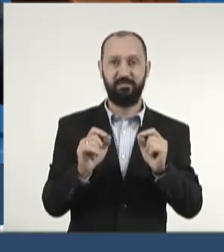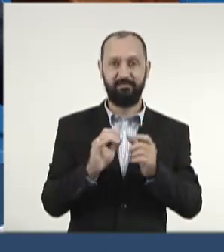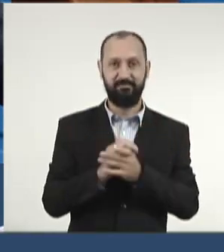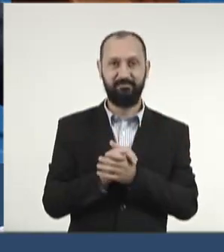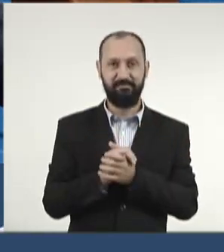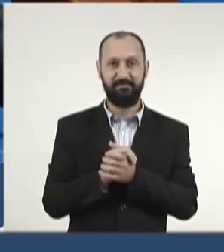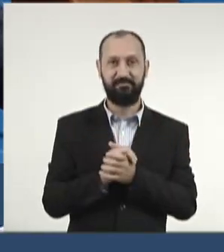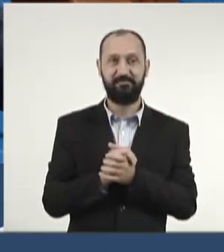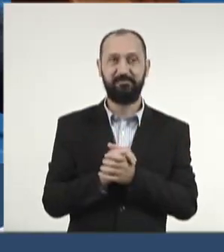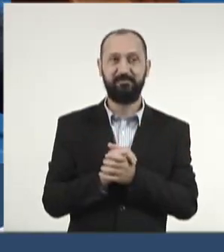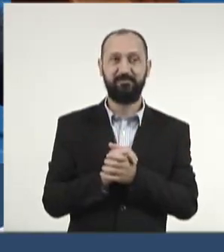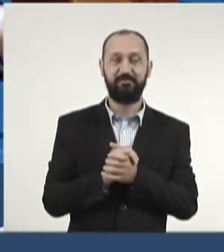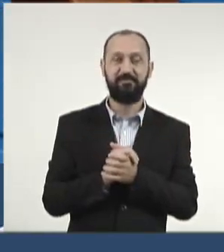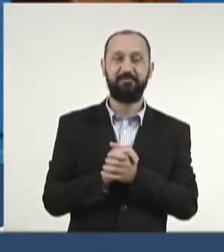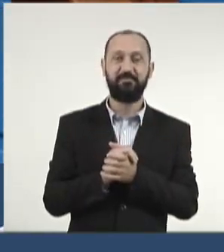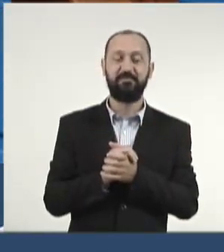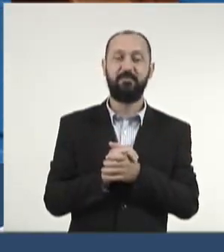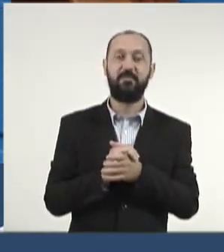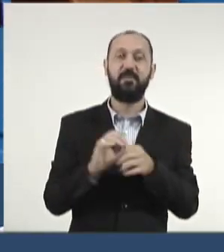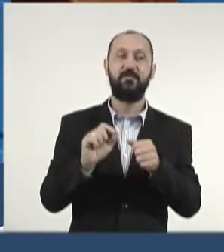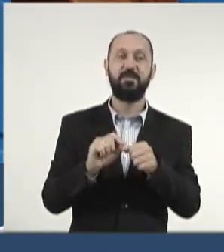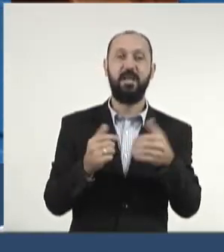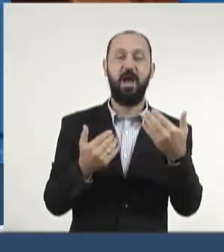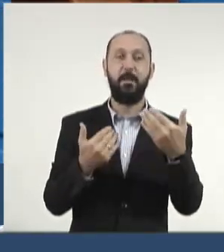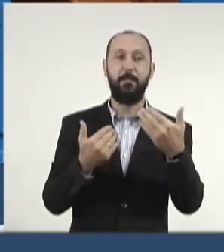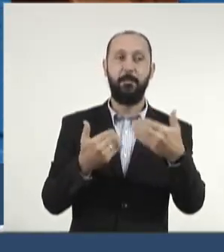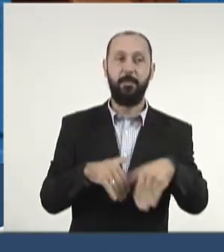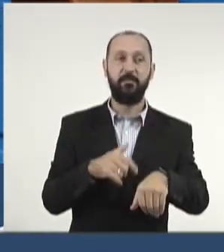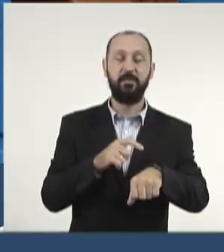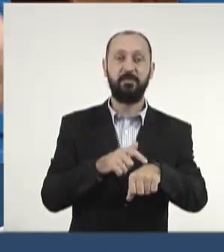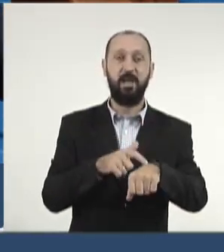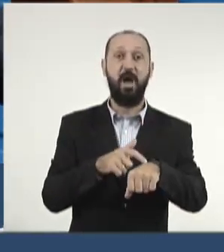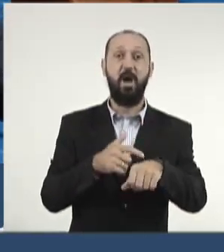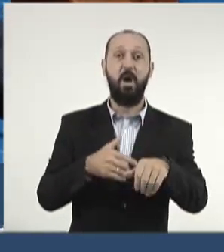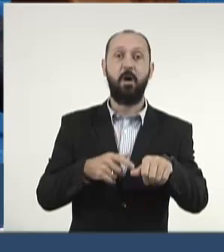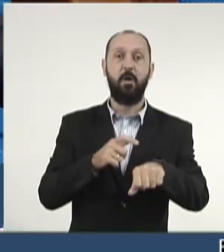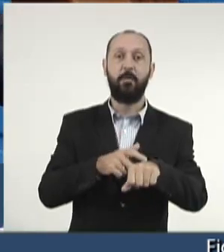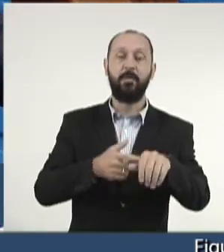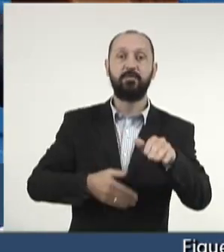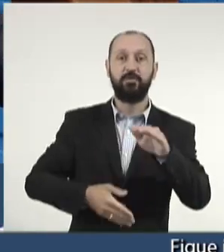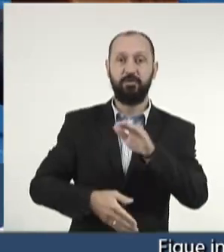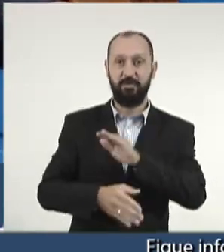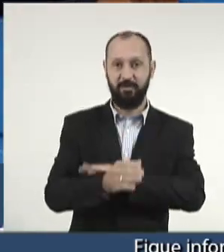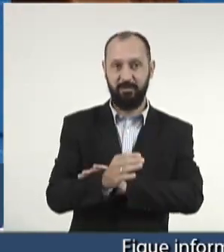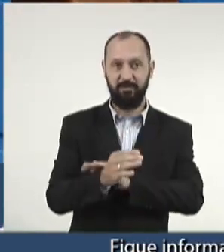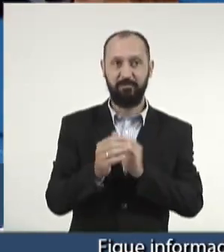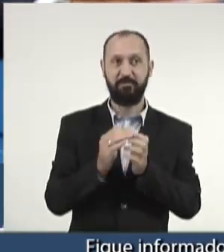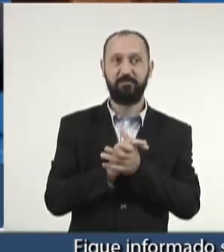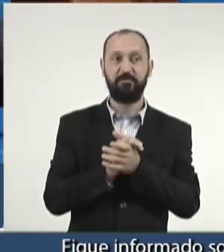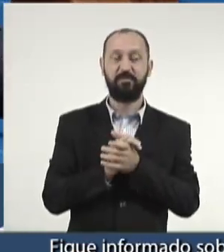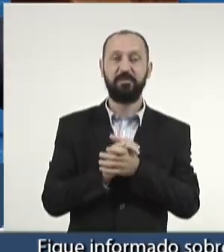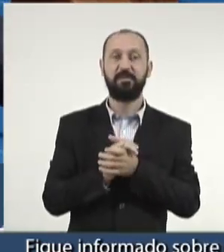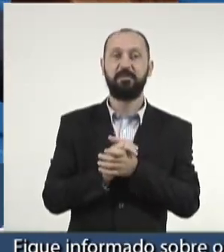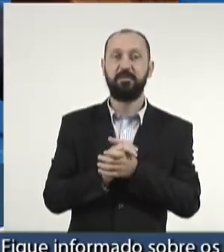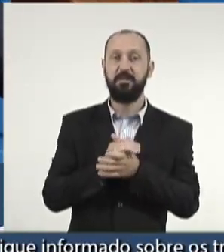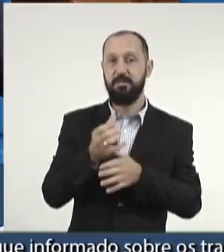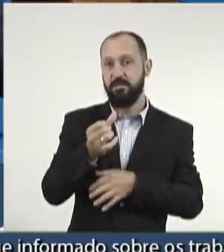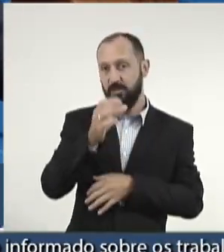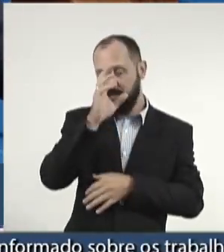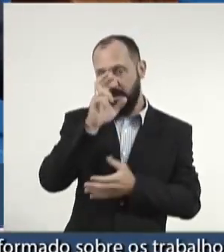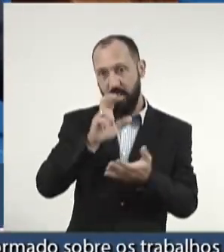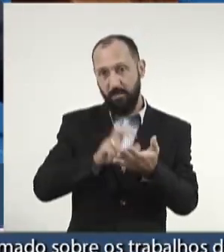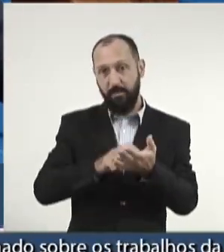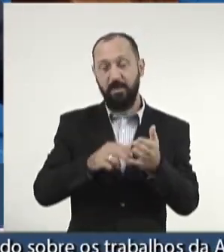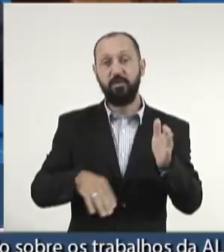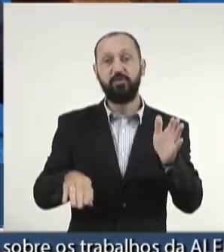que a realização da prova seria por ordem de chegada. 6 horas da manhã ele estava no